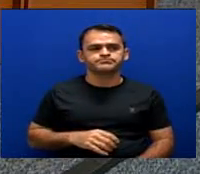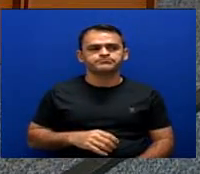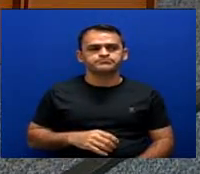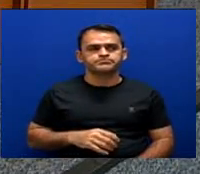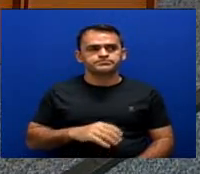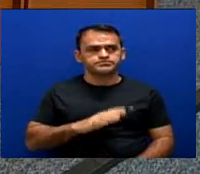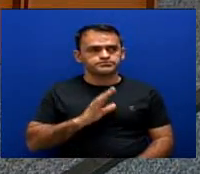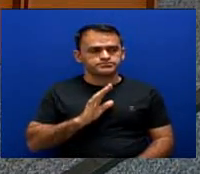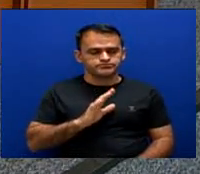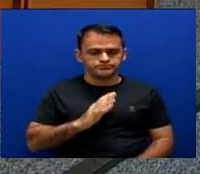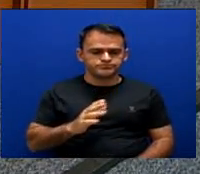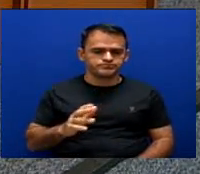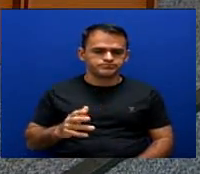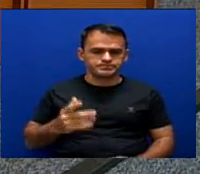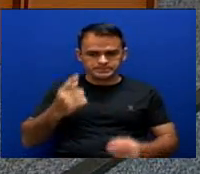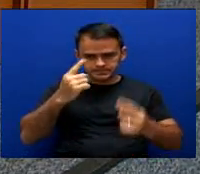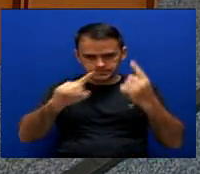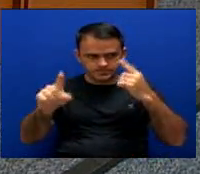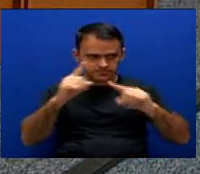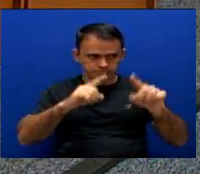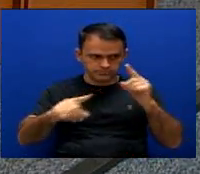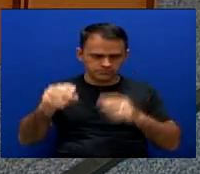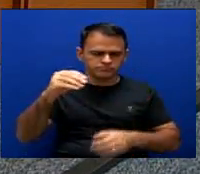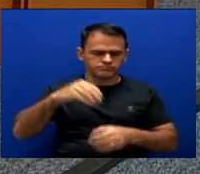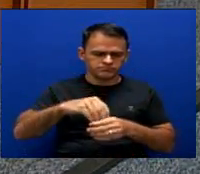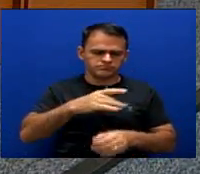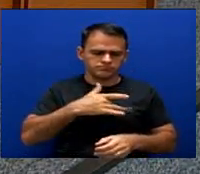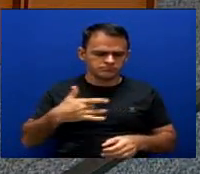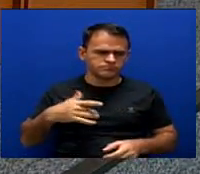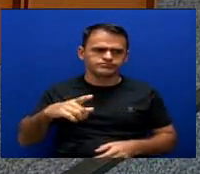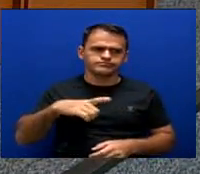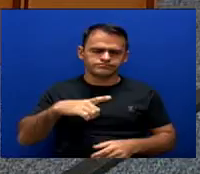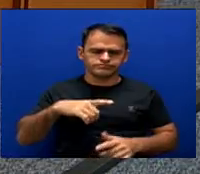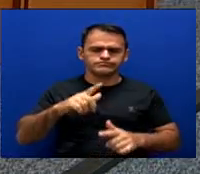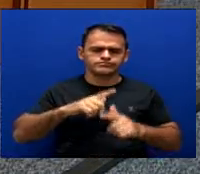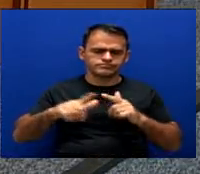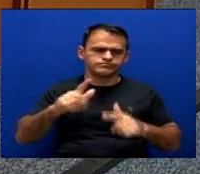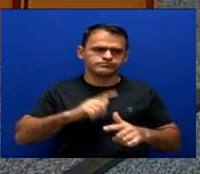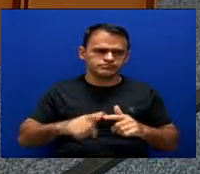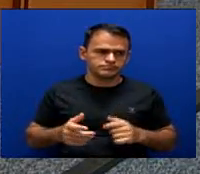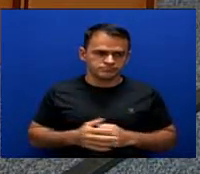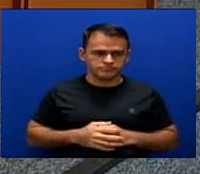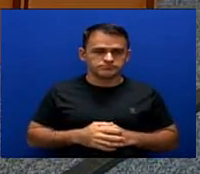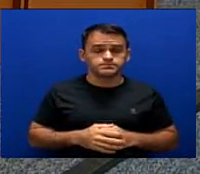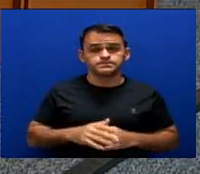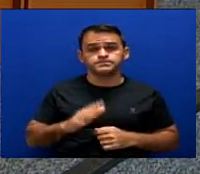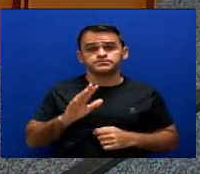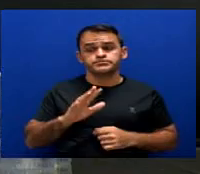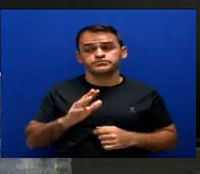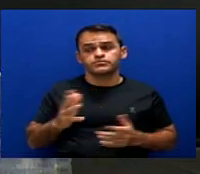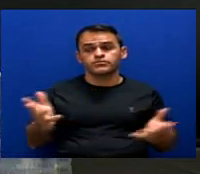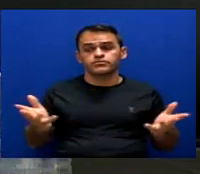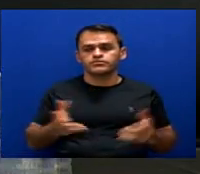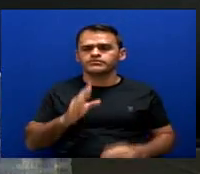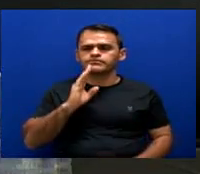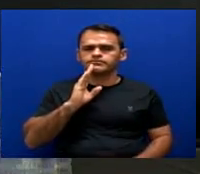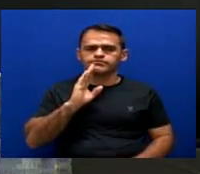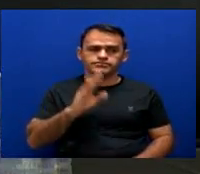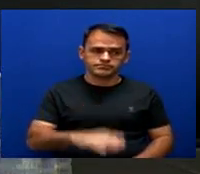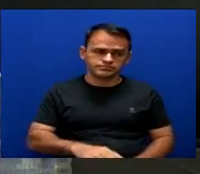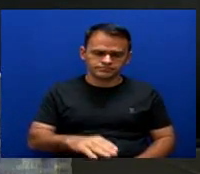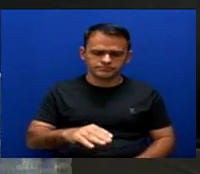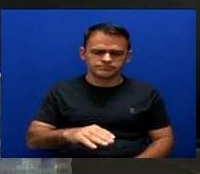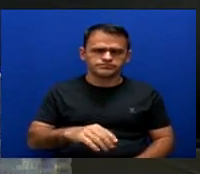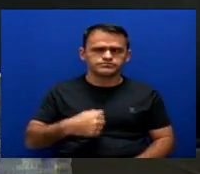gestão em saúde por um lado com os seus problemas ela é apaixonante porque o que nós fizemos hoje à tarde aqui e